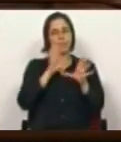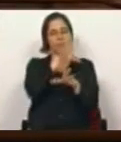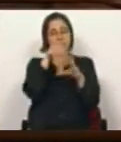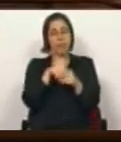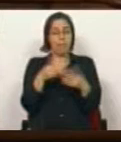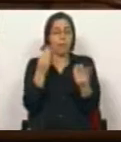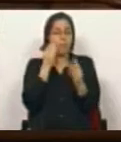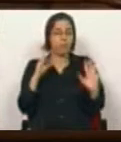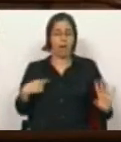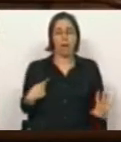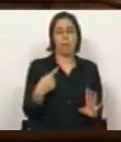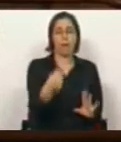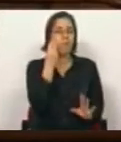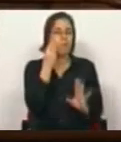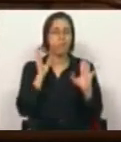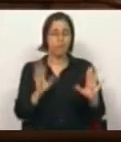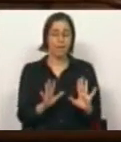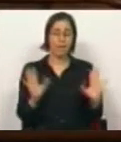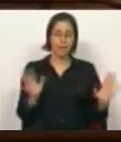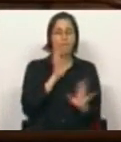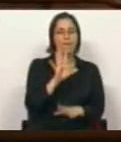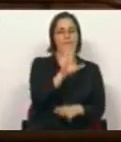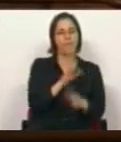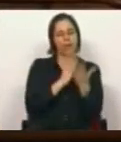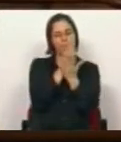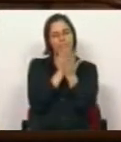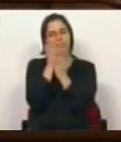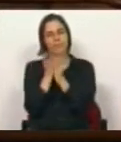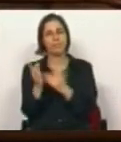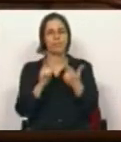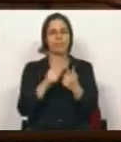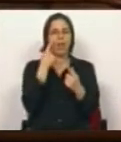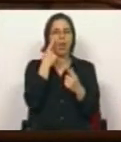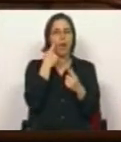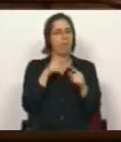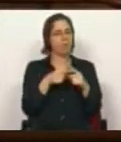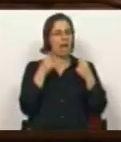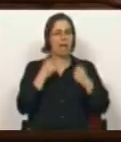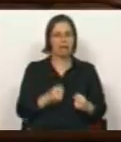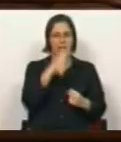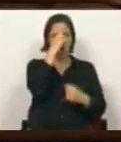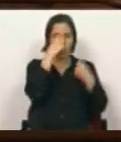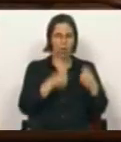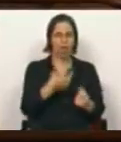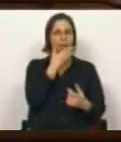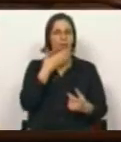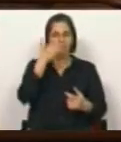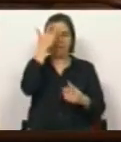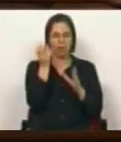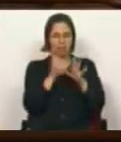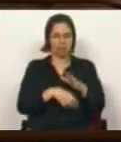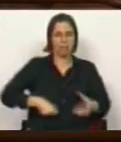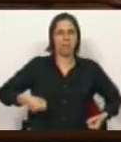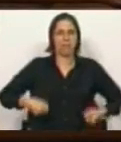parte integrante do nosso dia-a-dia. A sua natureza versátil, a sua durabilidade, resistência, maleabilidade